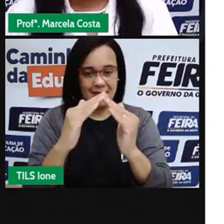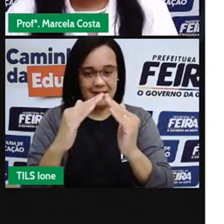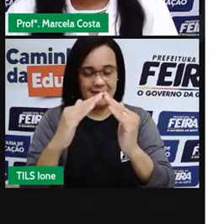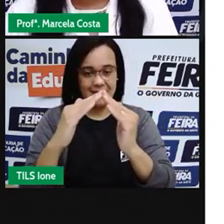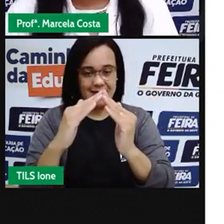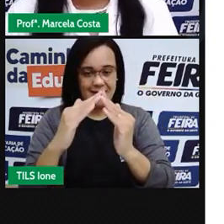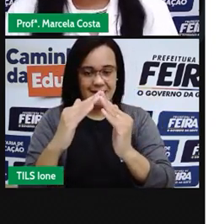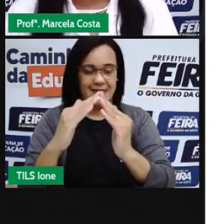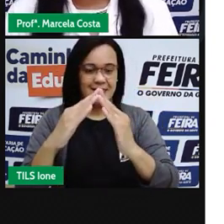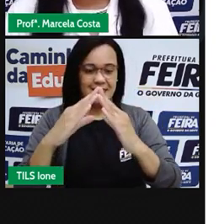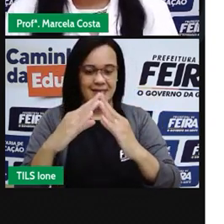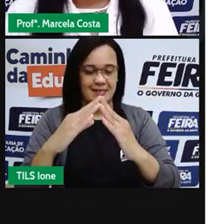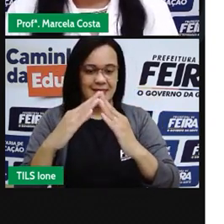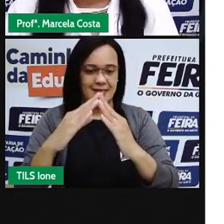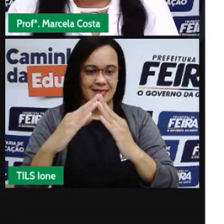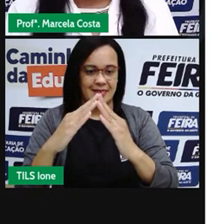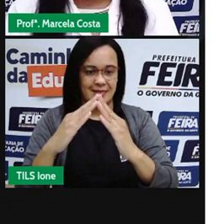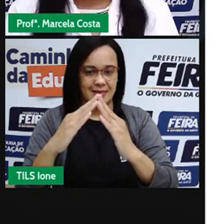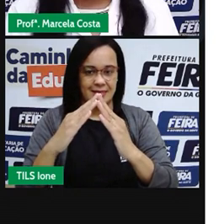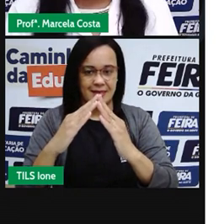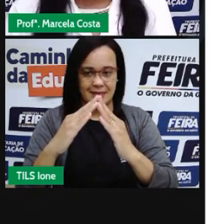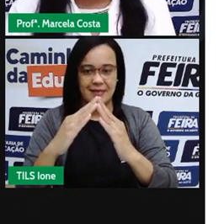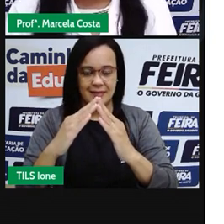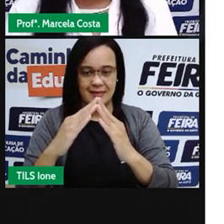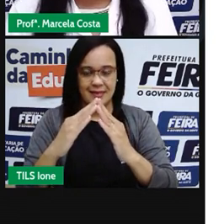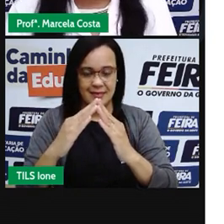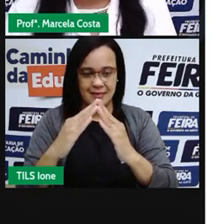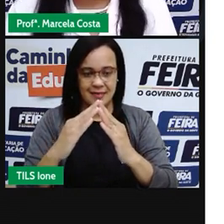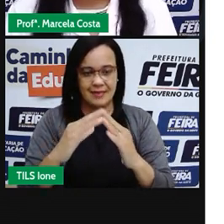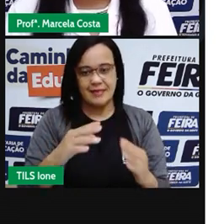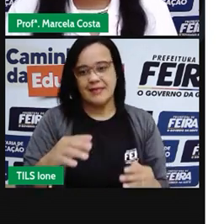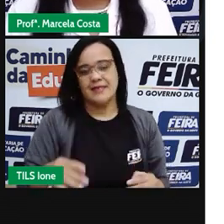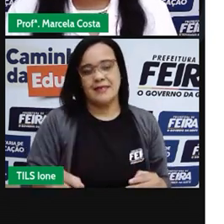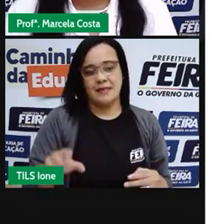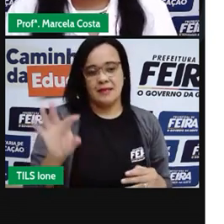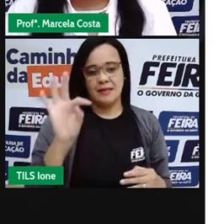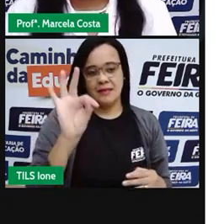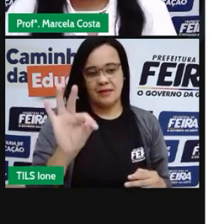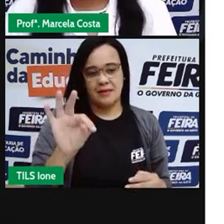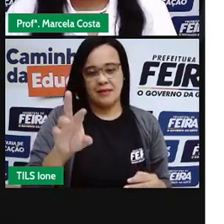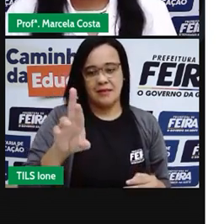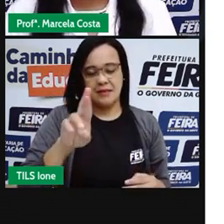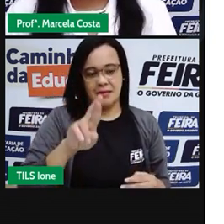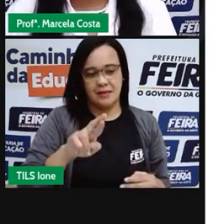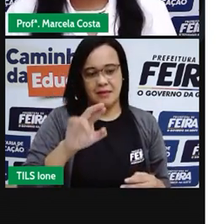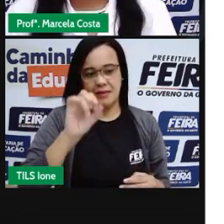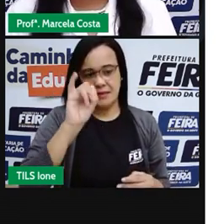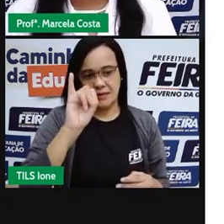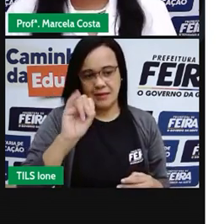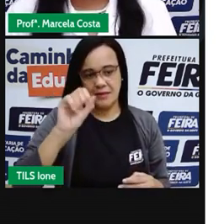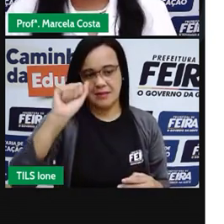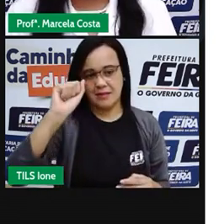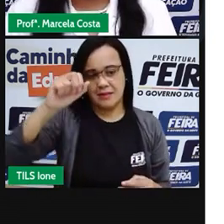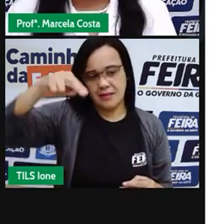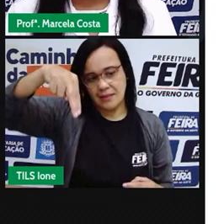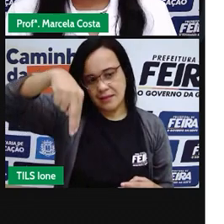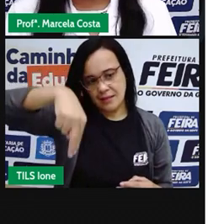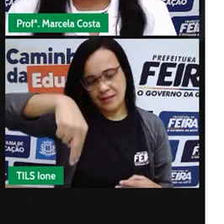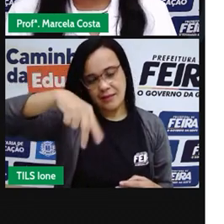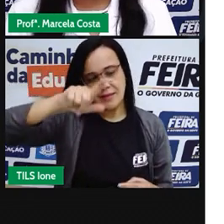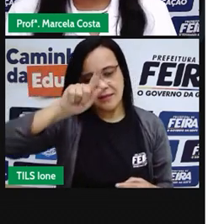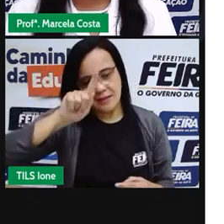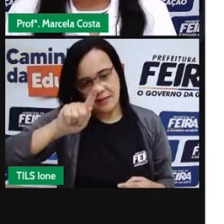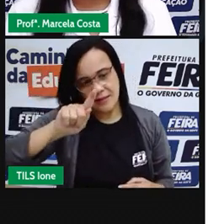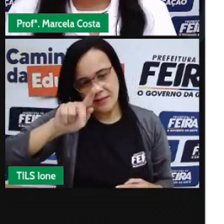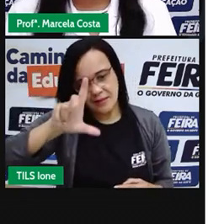Tenta fazer aí a representação dessa figura plana aí no seu caderno. Tenta fazer o desenho. Ó,